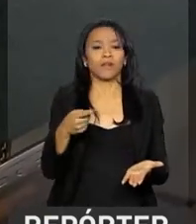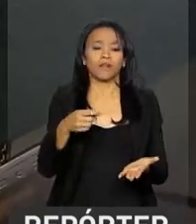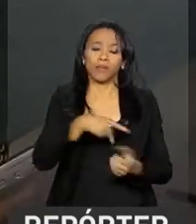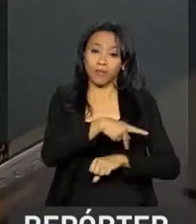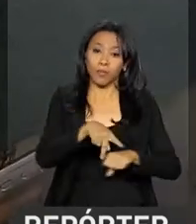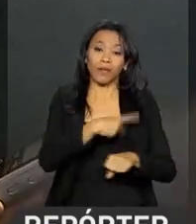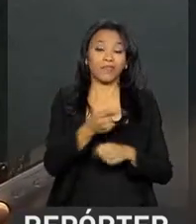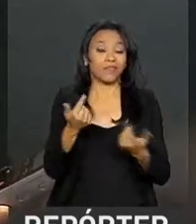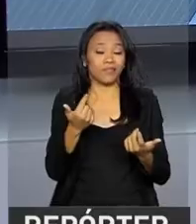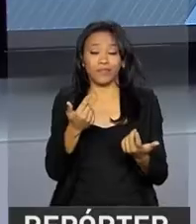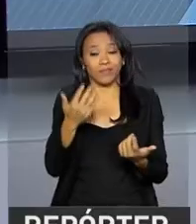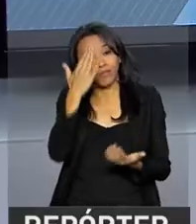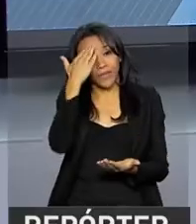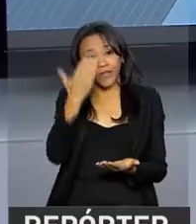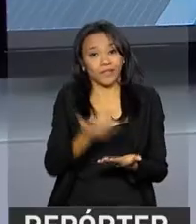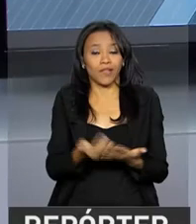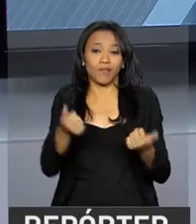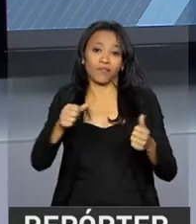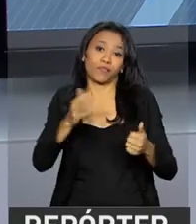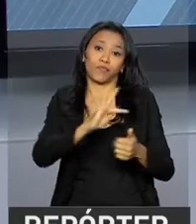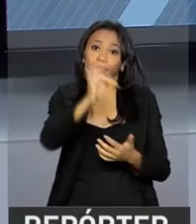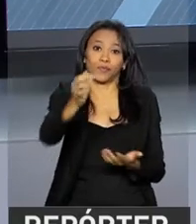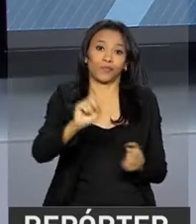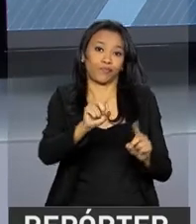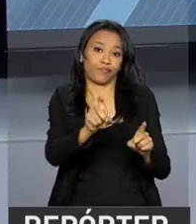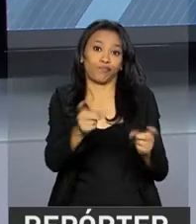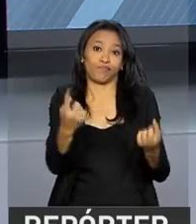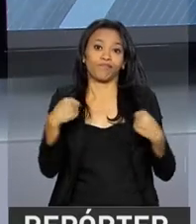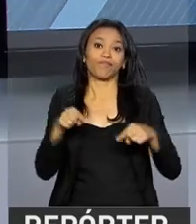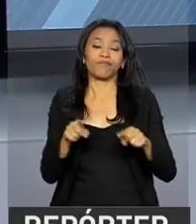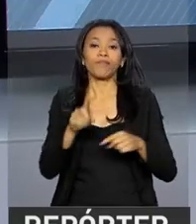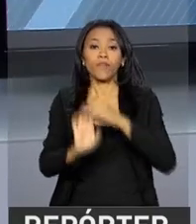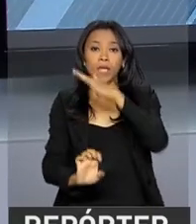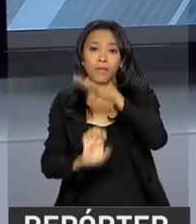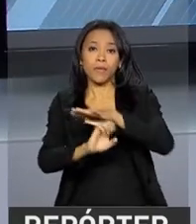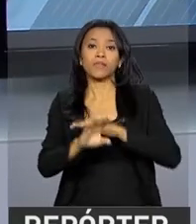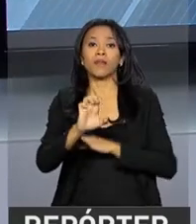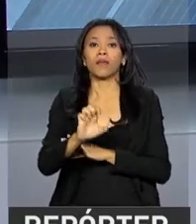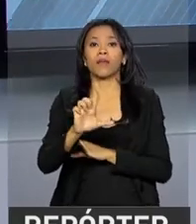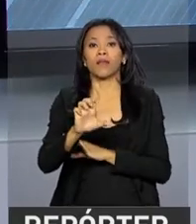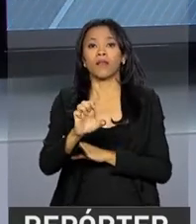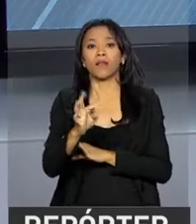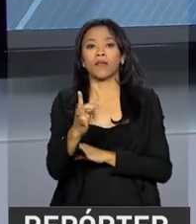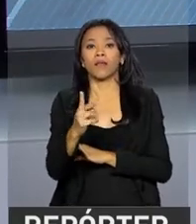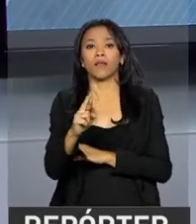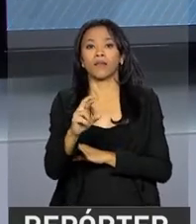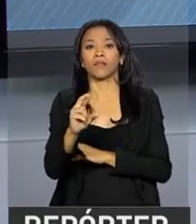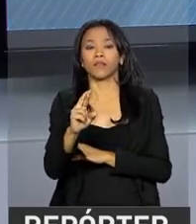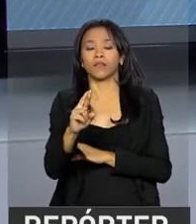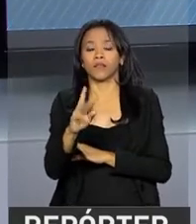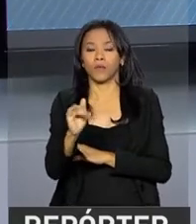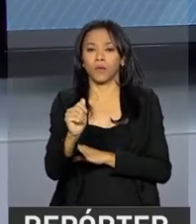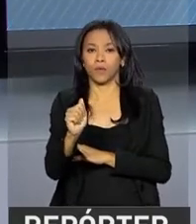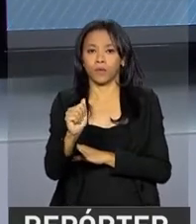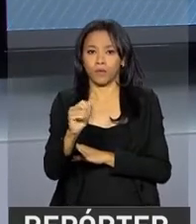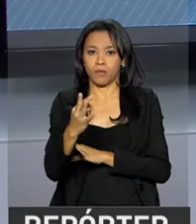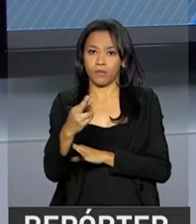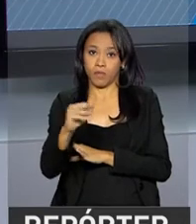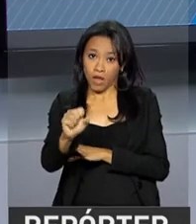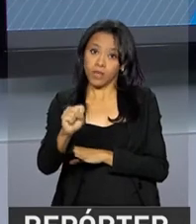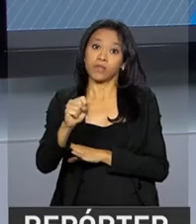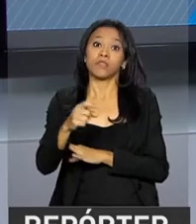acreditar no futuro a eletrobrás registrou lucro líquido de mais de 300 milhões de reais no segundo trimestre